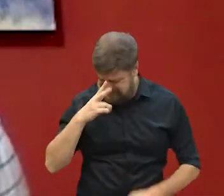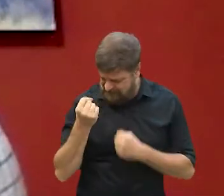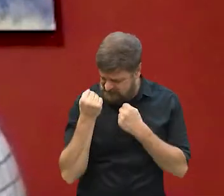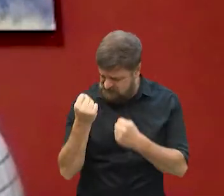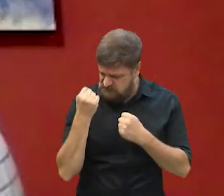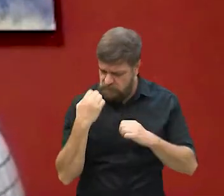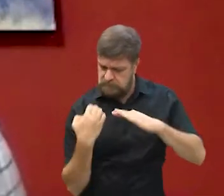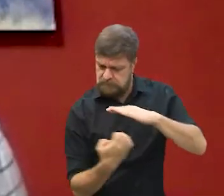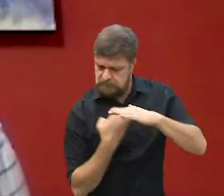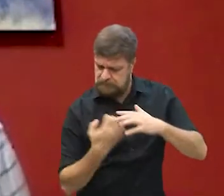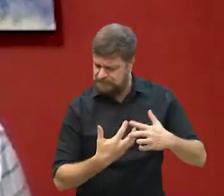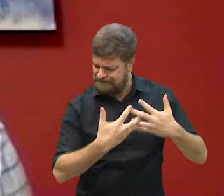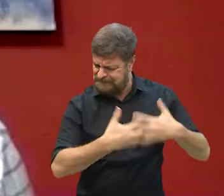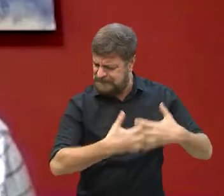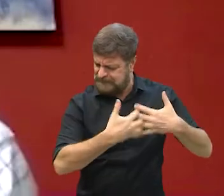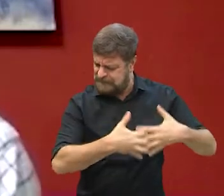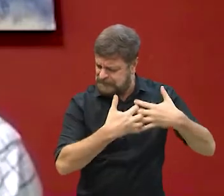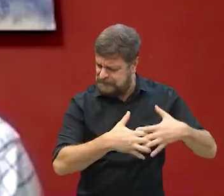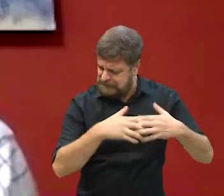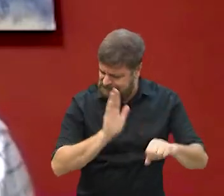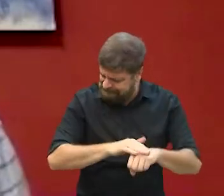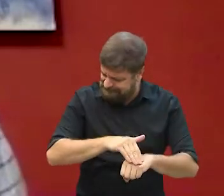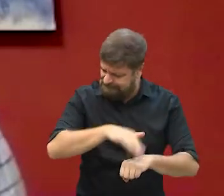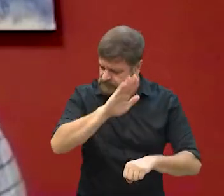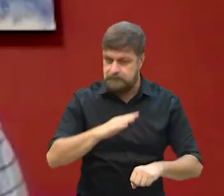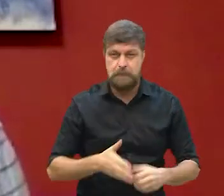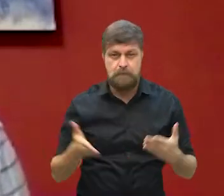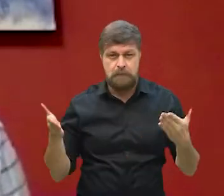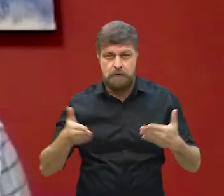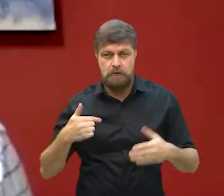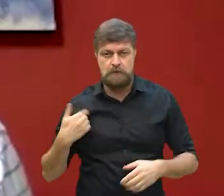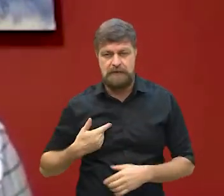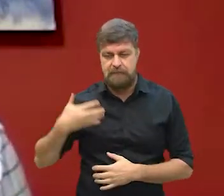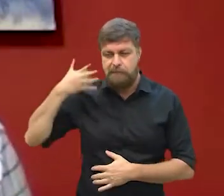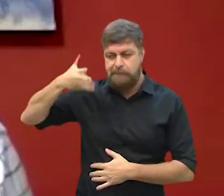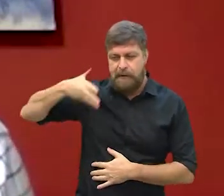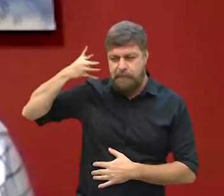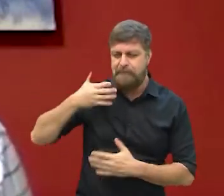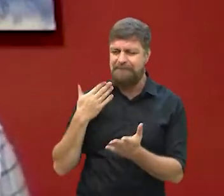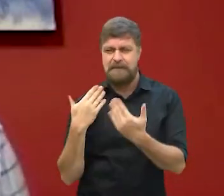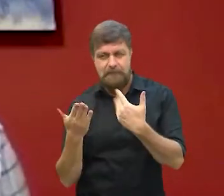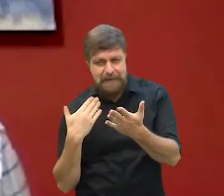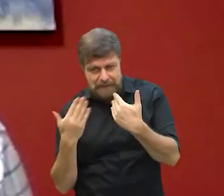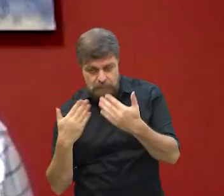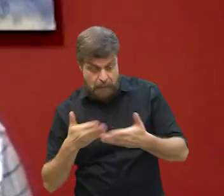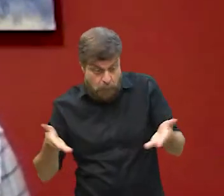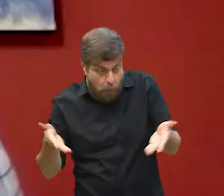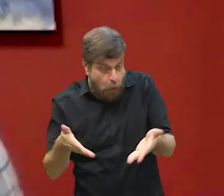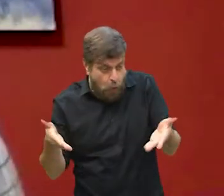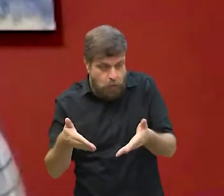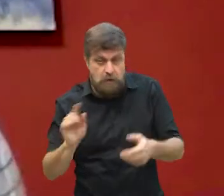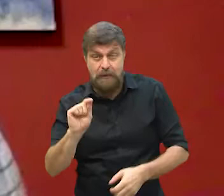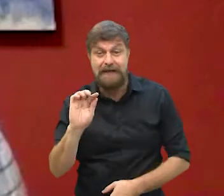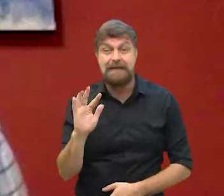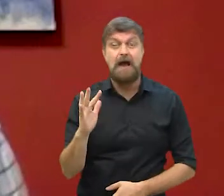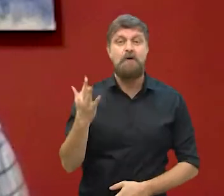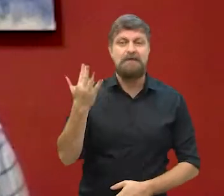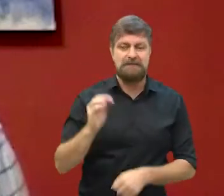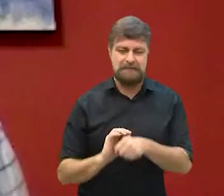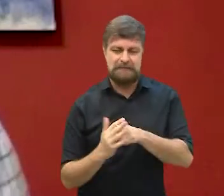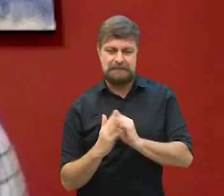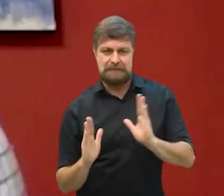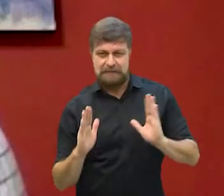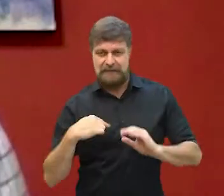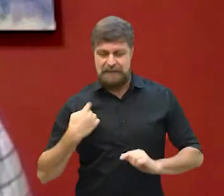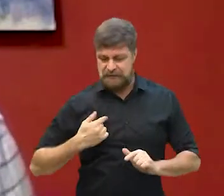várias outras empresas aí no Brasil muito mais fortes, né? Eu estava fazendo hoje um discurso com o meu pessoal aqui, batendo um papo sobre o que está